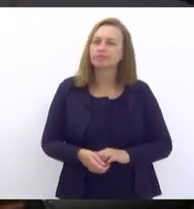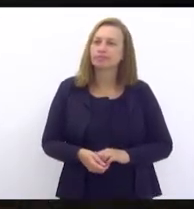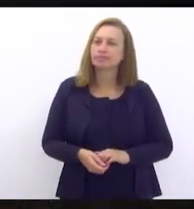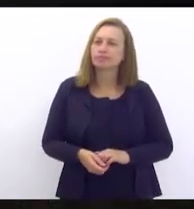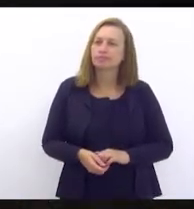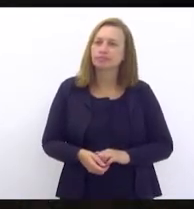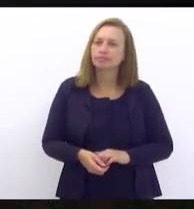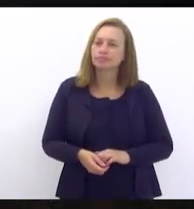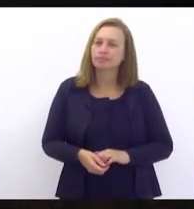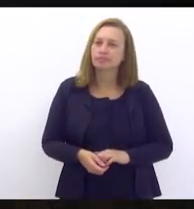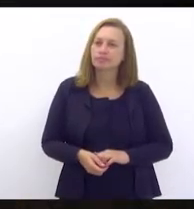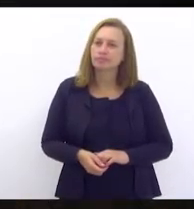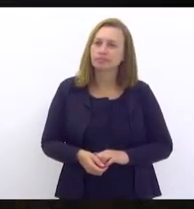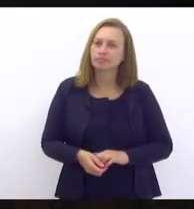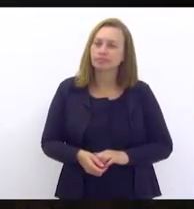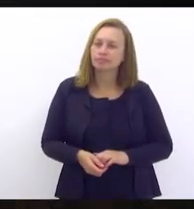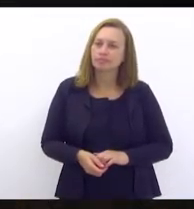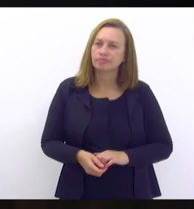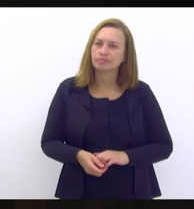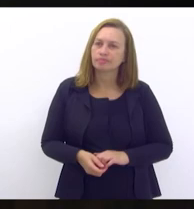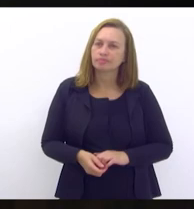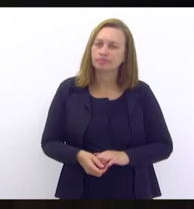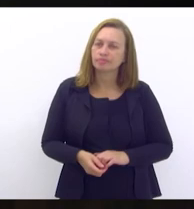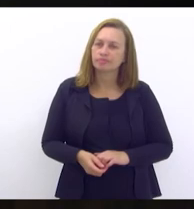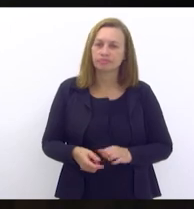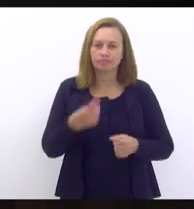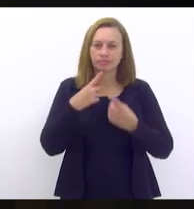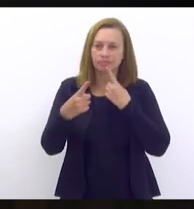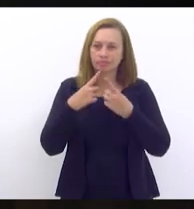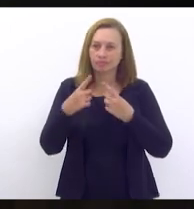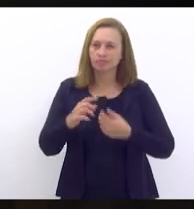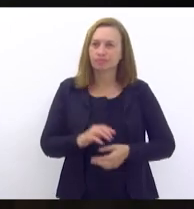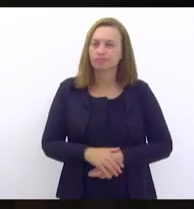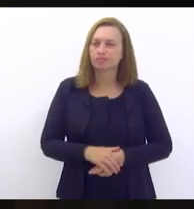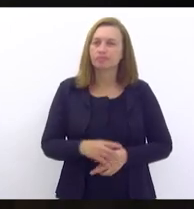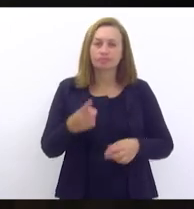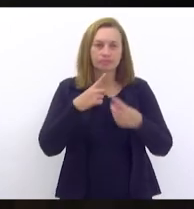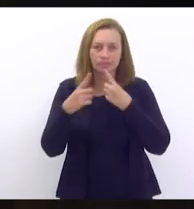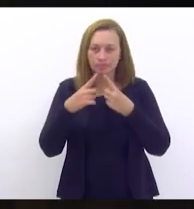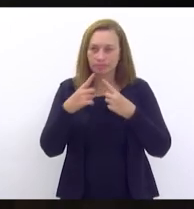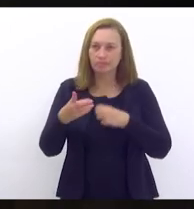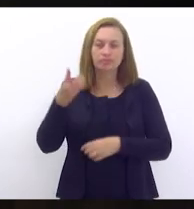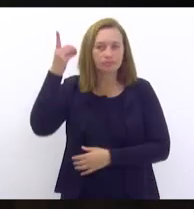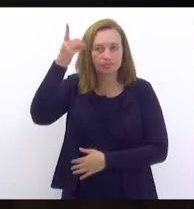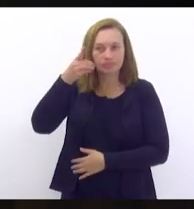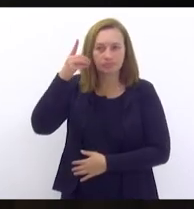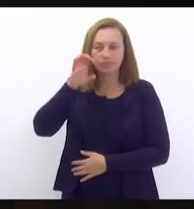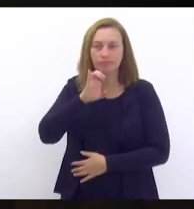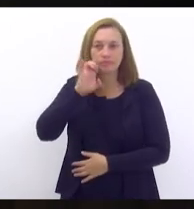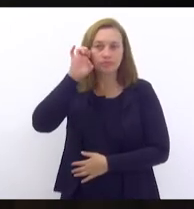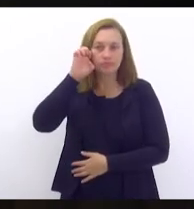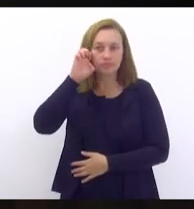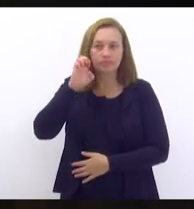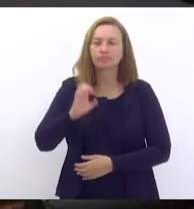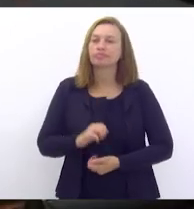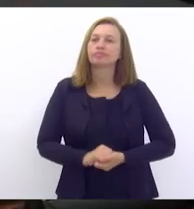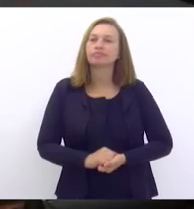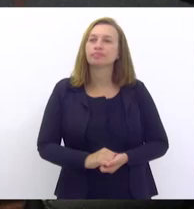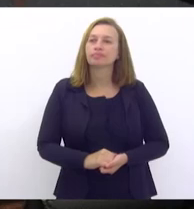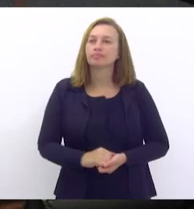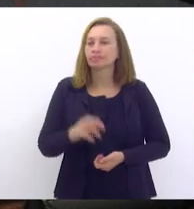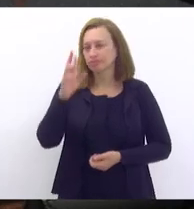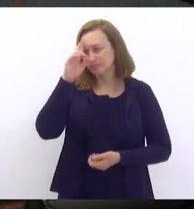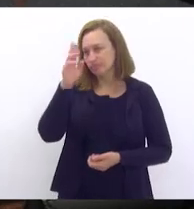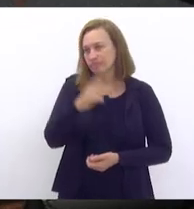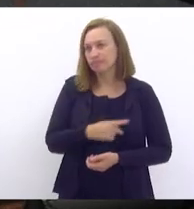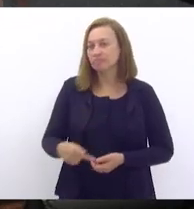Com os pareceres emitidos, em discussão. Para discutir, presidente. Para discutir, deputada Élica Takimoto. Presidenta,